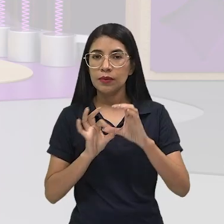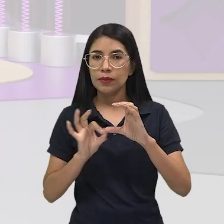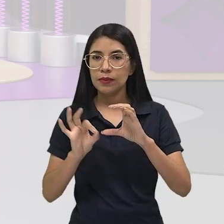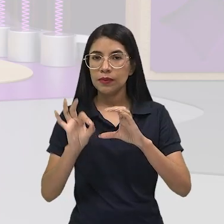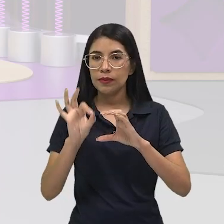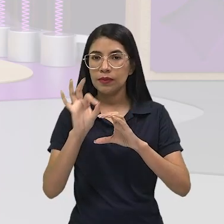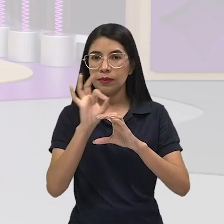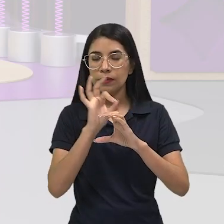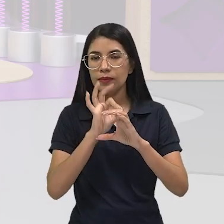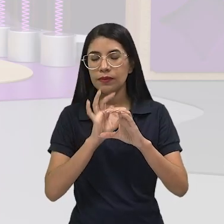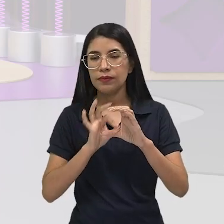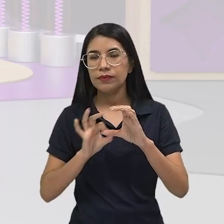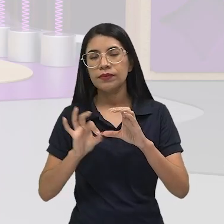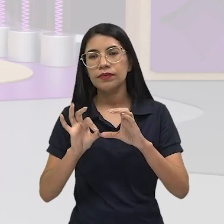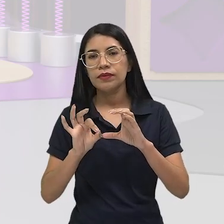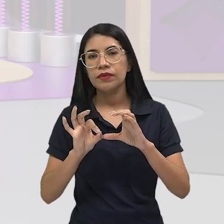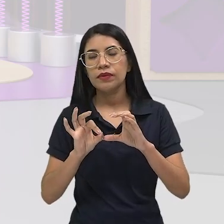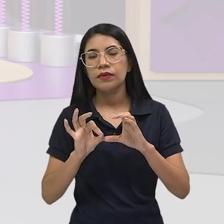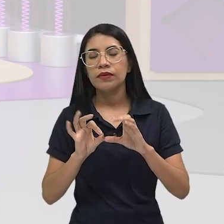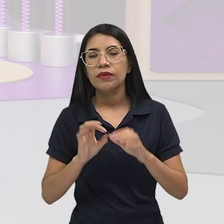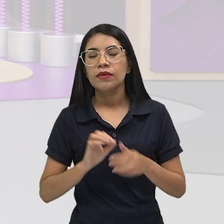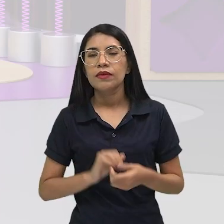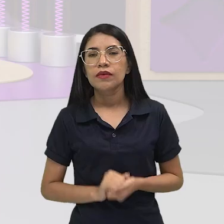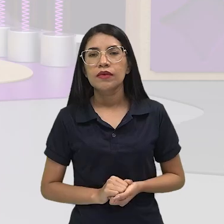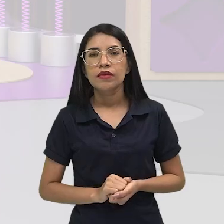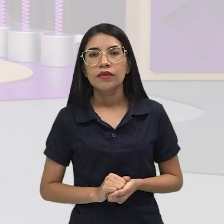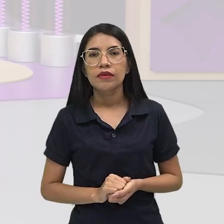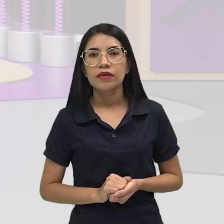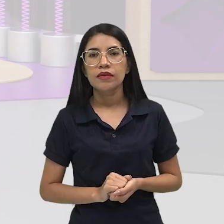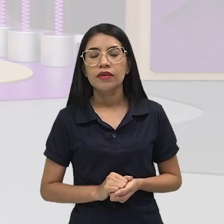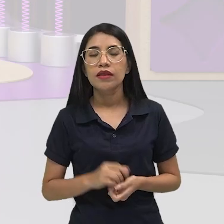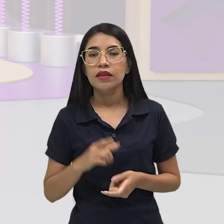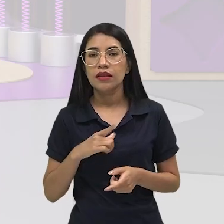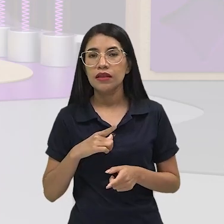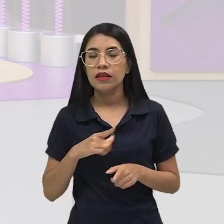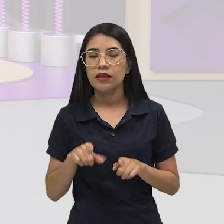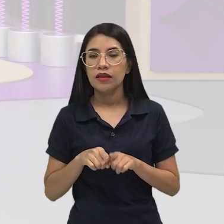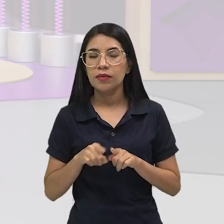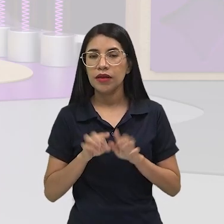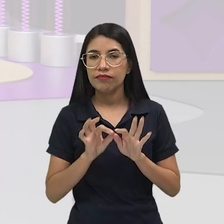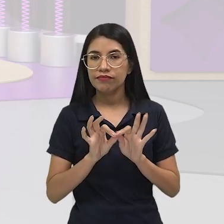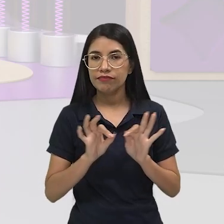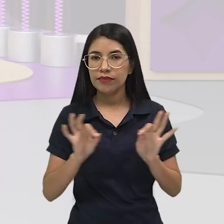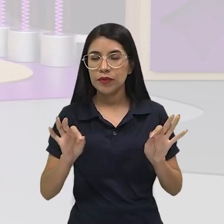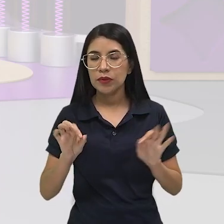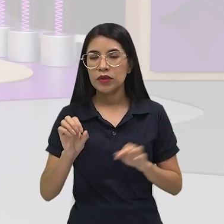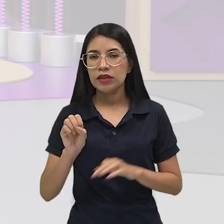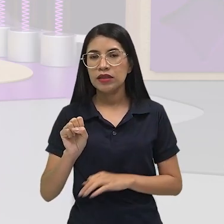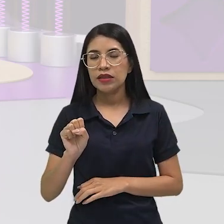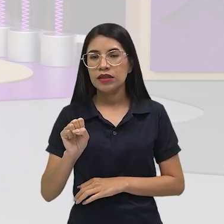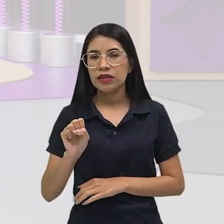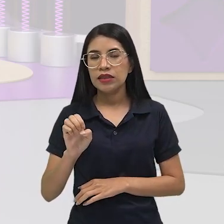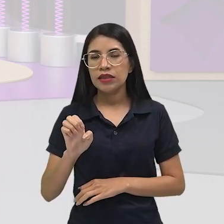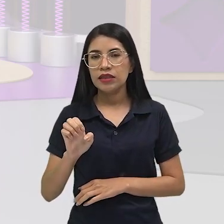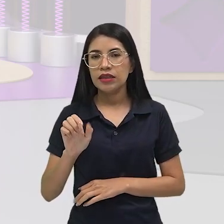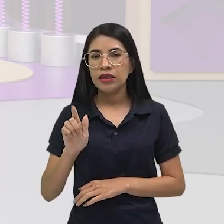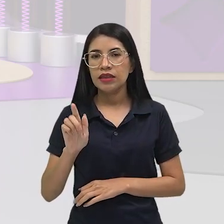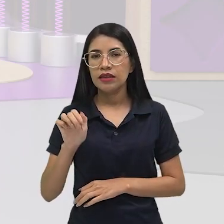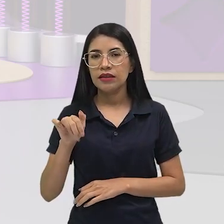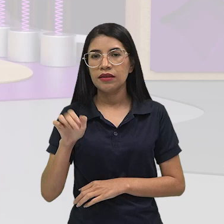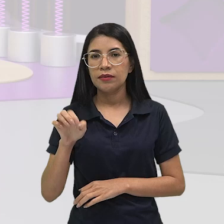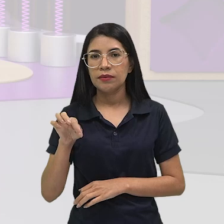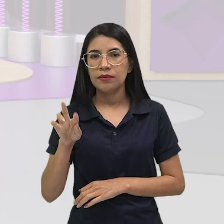dá corpo ao círculo é um segmento, né? É um segmento, só que ele está o quê? Ó,